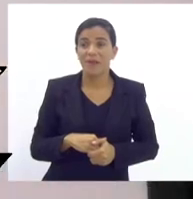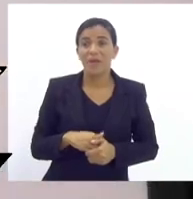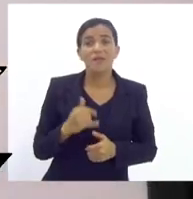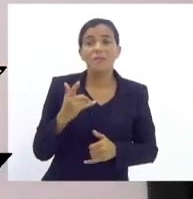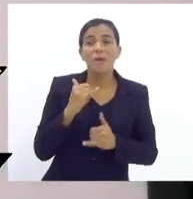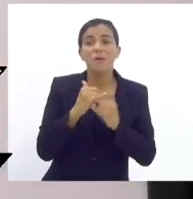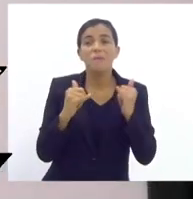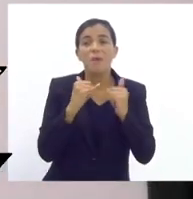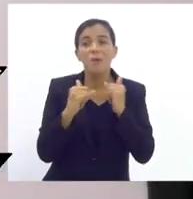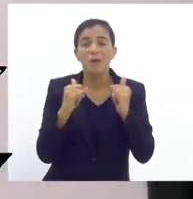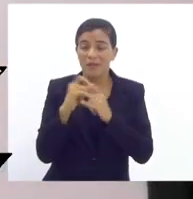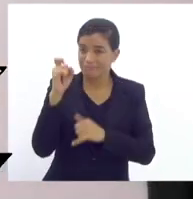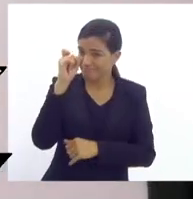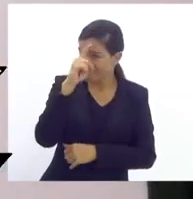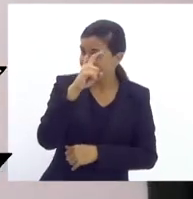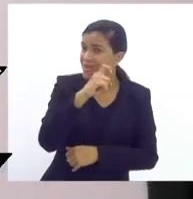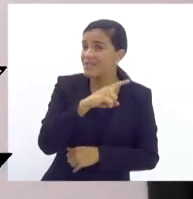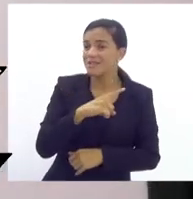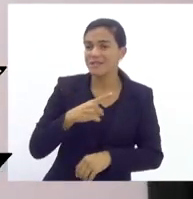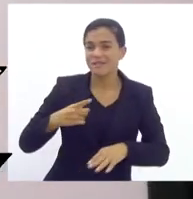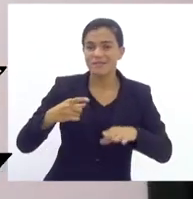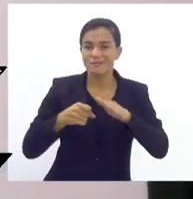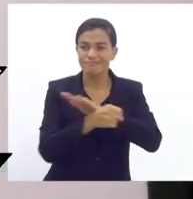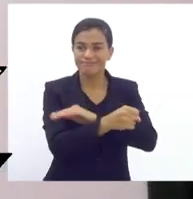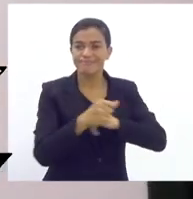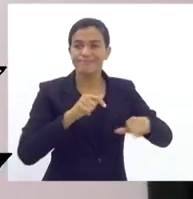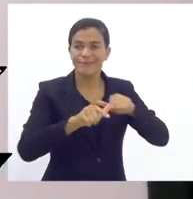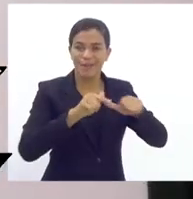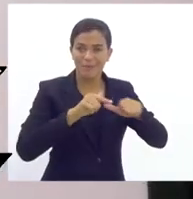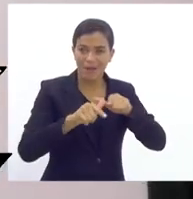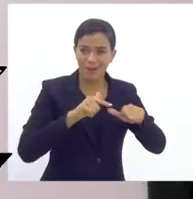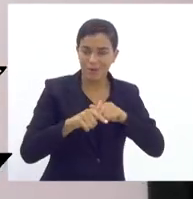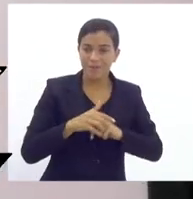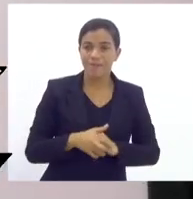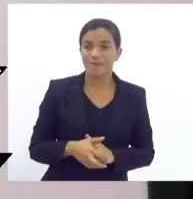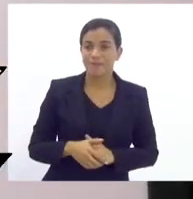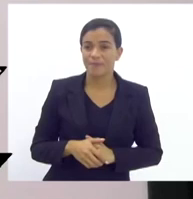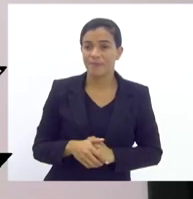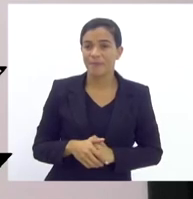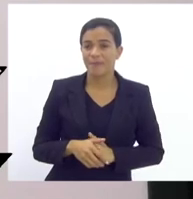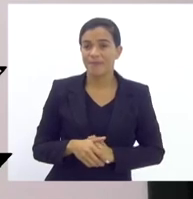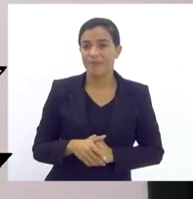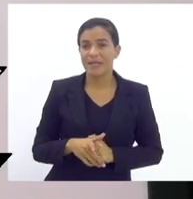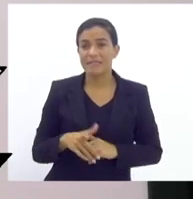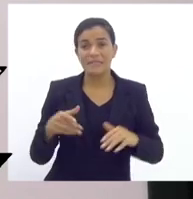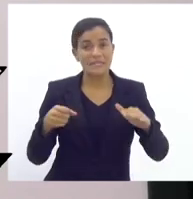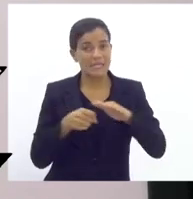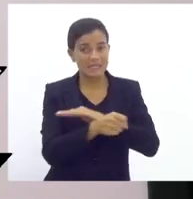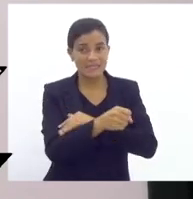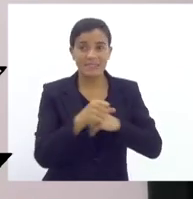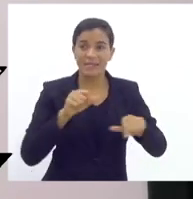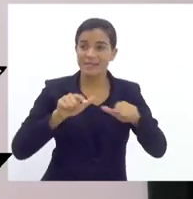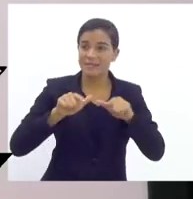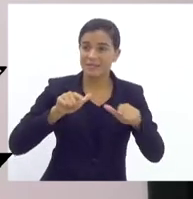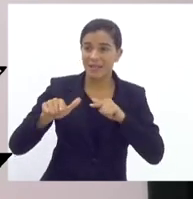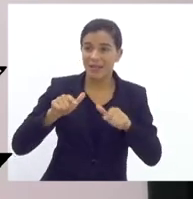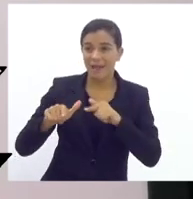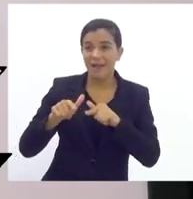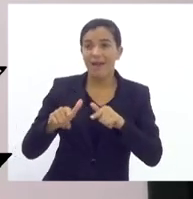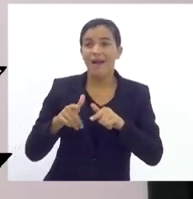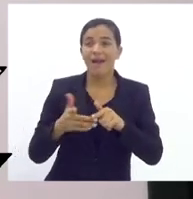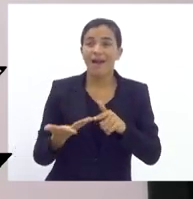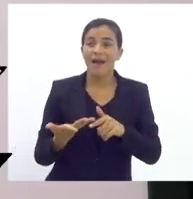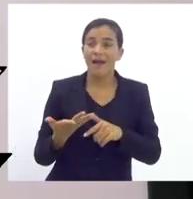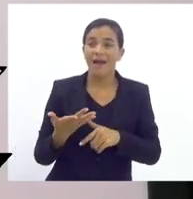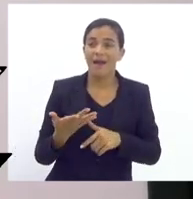um pouco difícil como a professora falou de é que você sai por exemplo ao